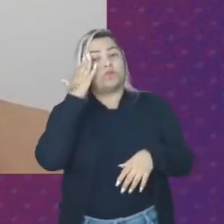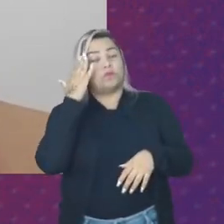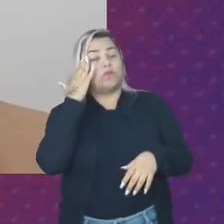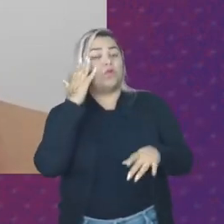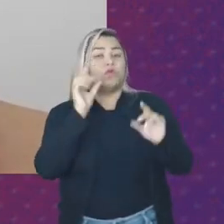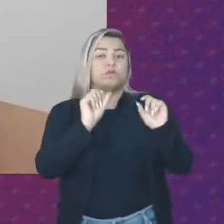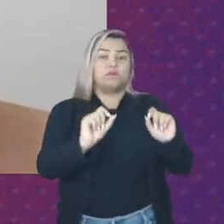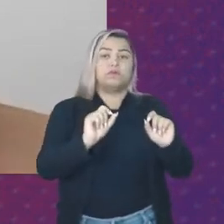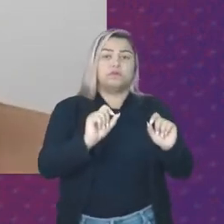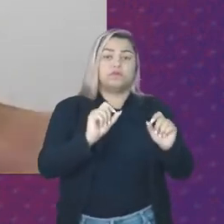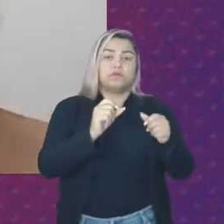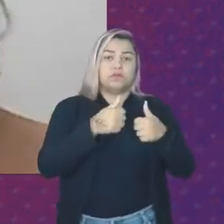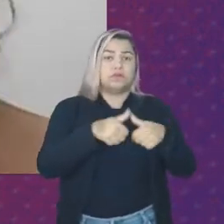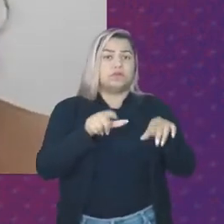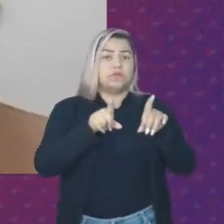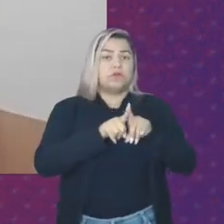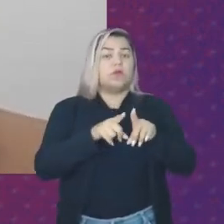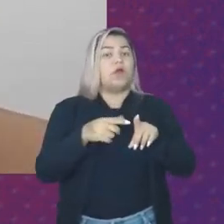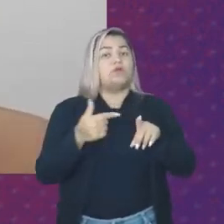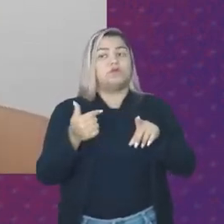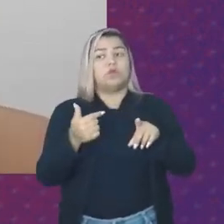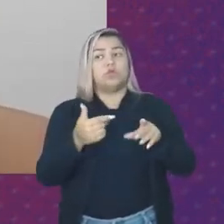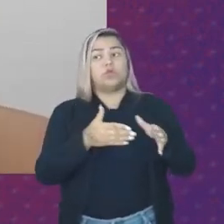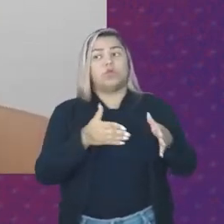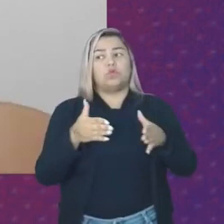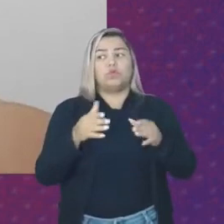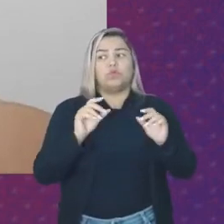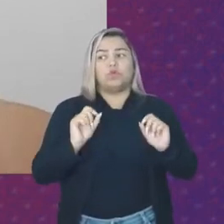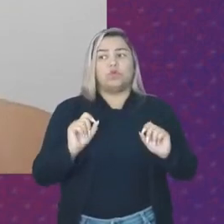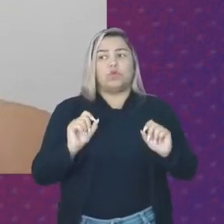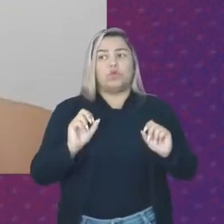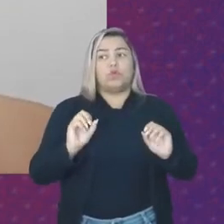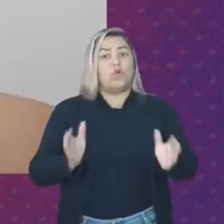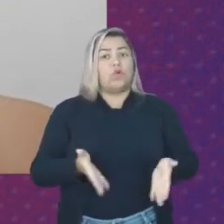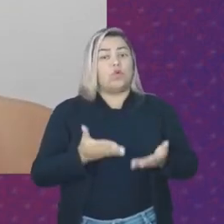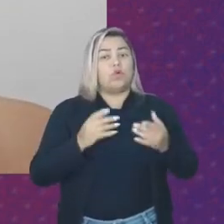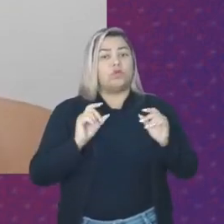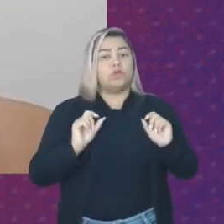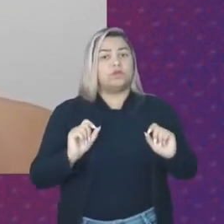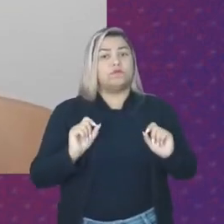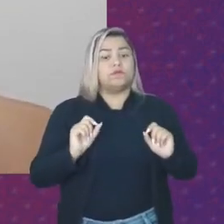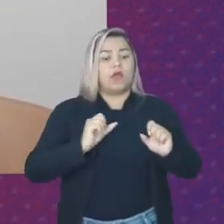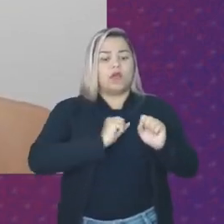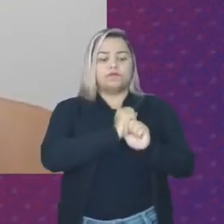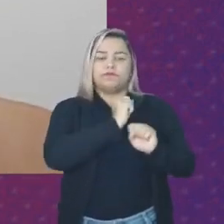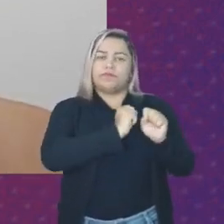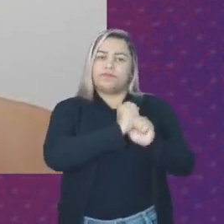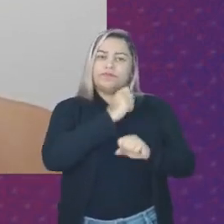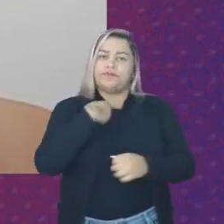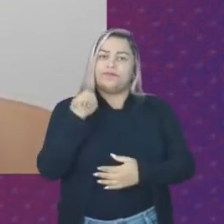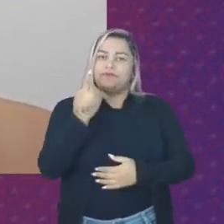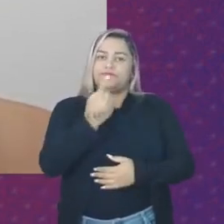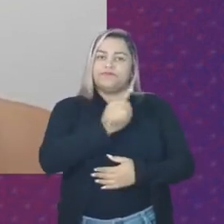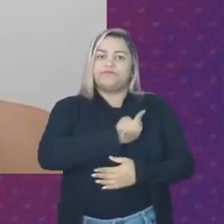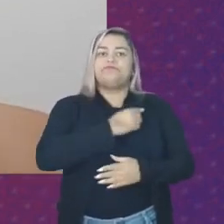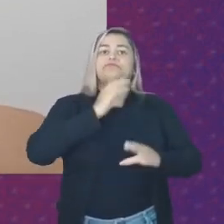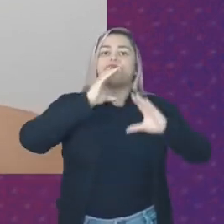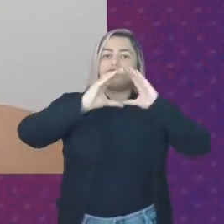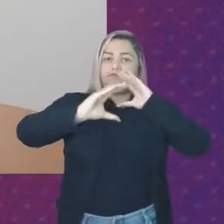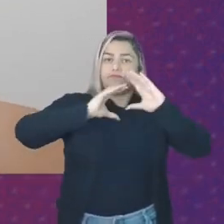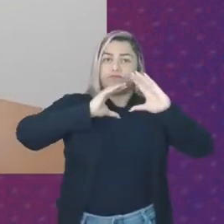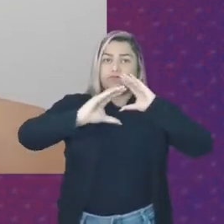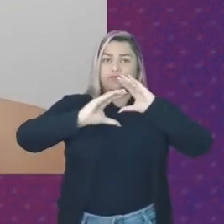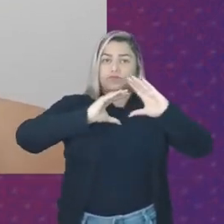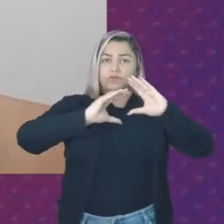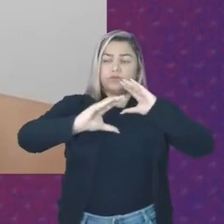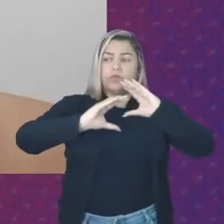os que ficarão em caráter secundário ou terciário ali na construção da nossa comunicação. E